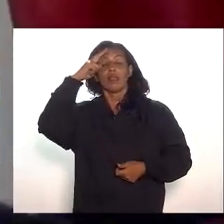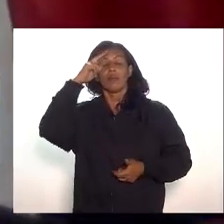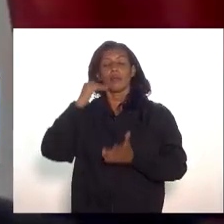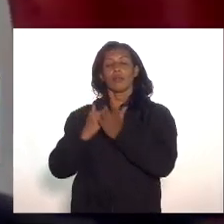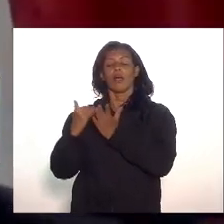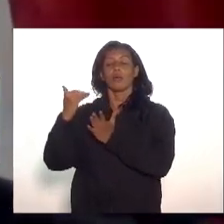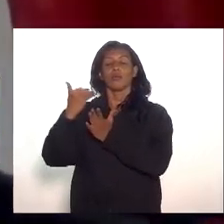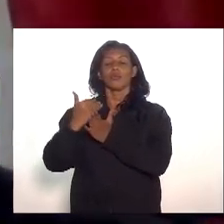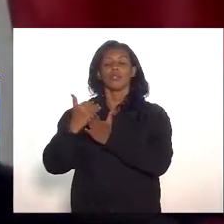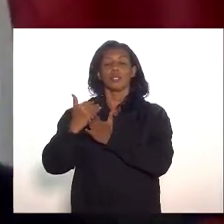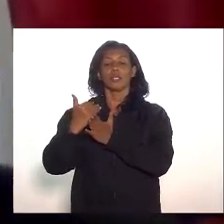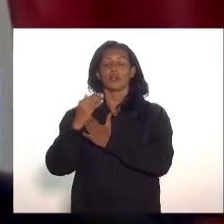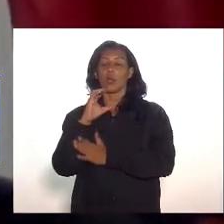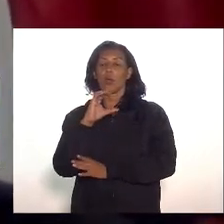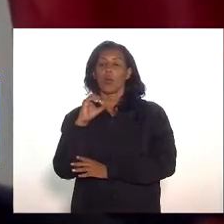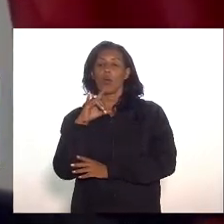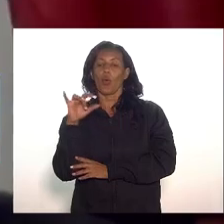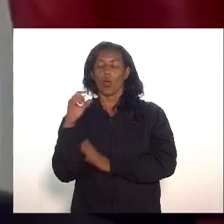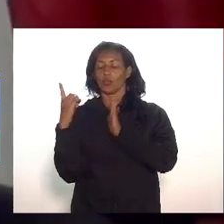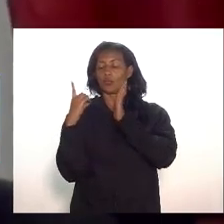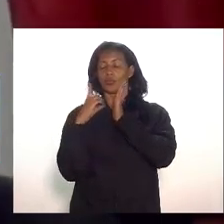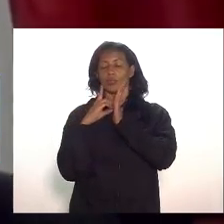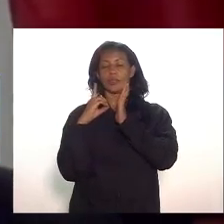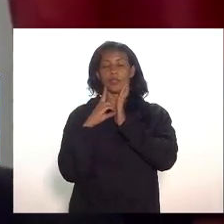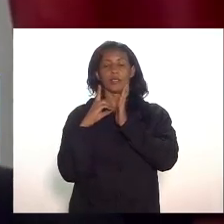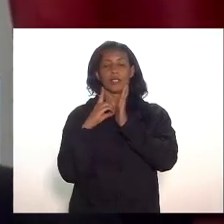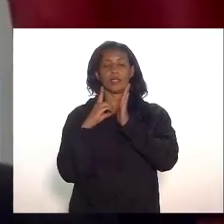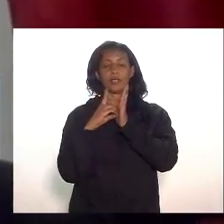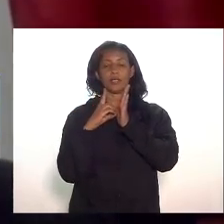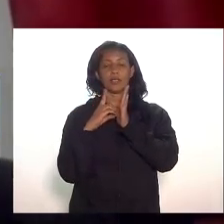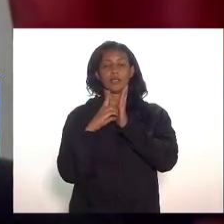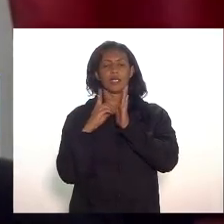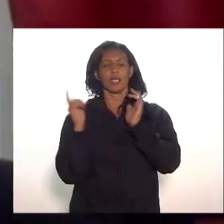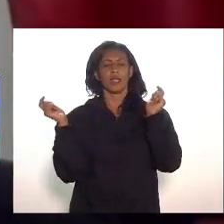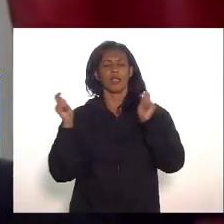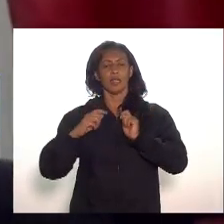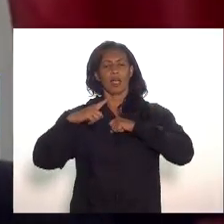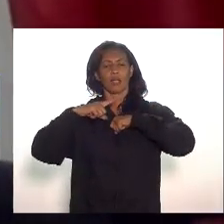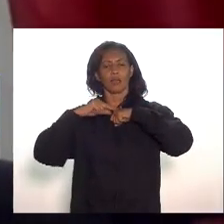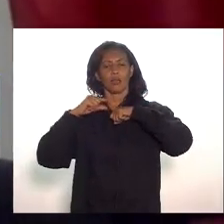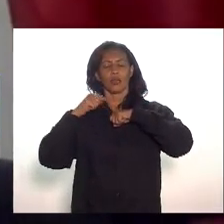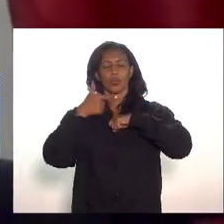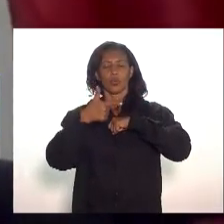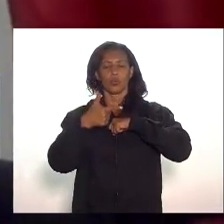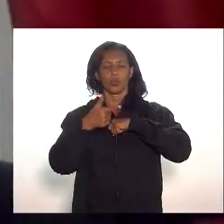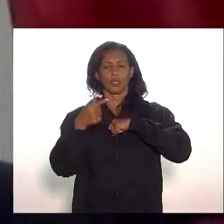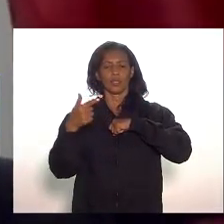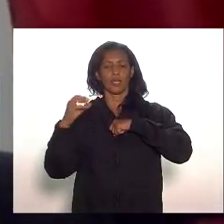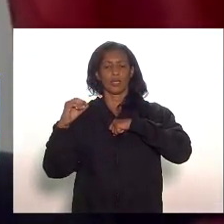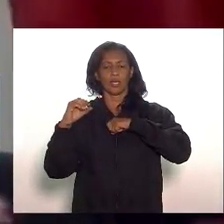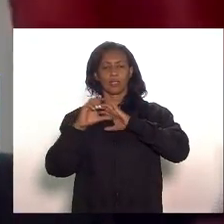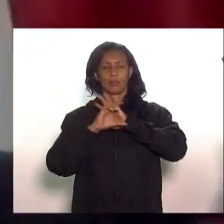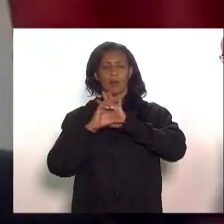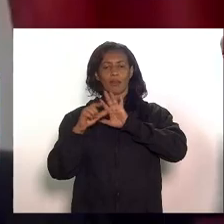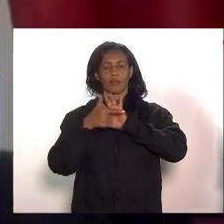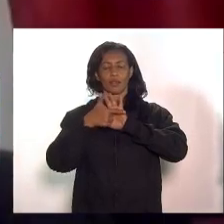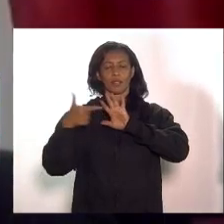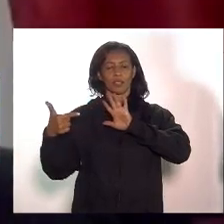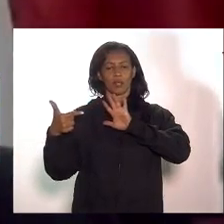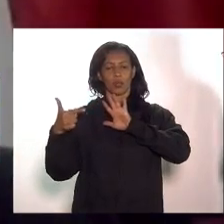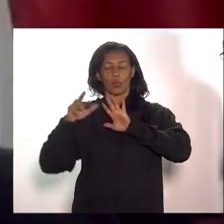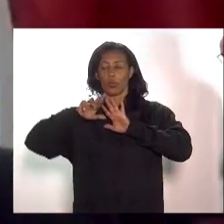alteração feita no Código Brasileiro de Trânsito, ele bota o seguinte no artigo 270, parágrafo 2º. Quando